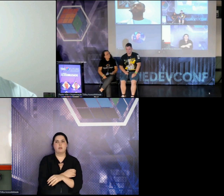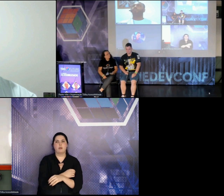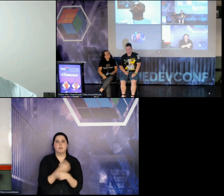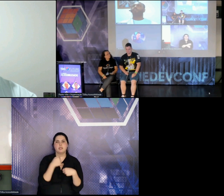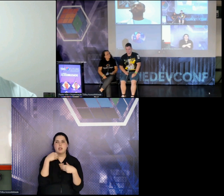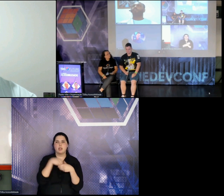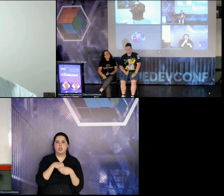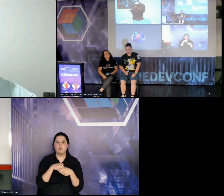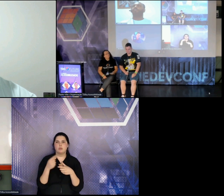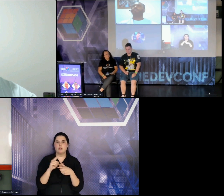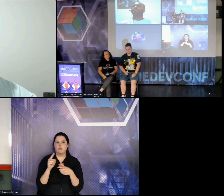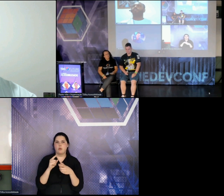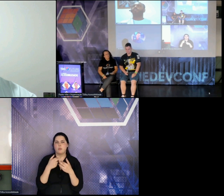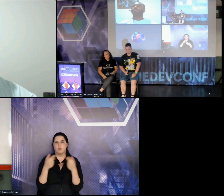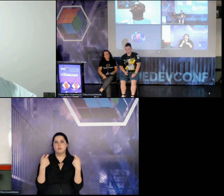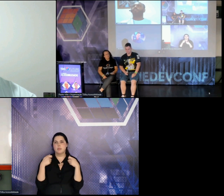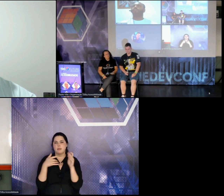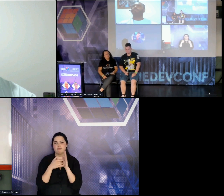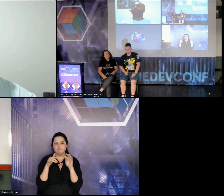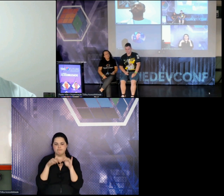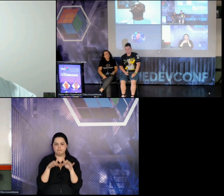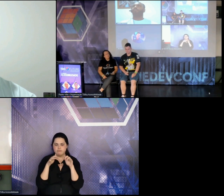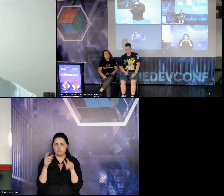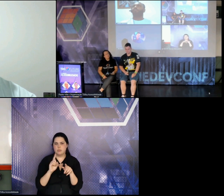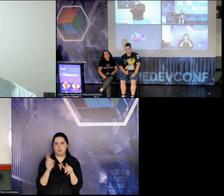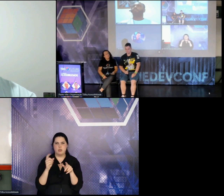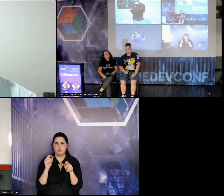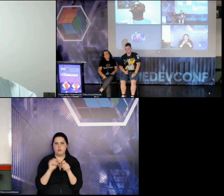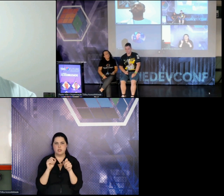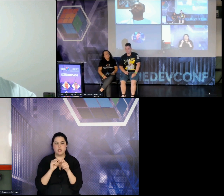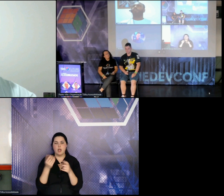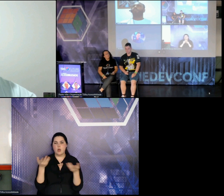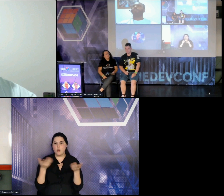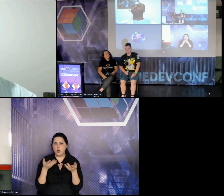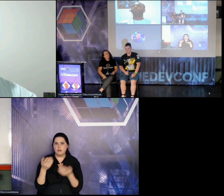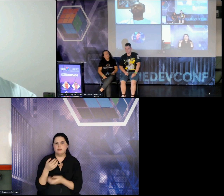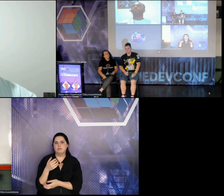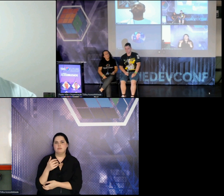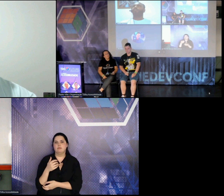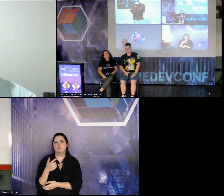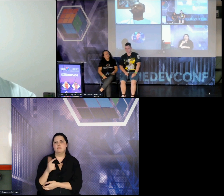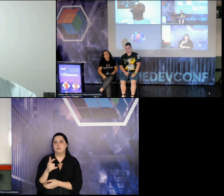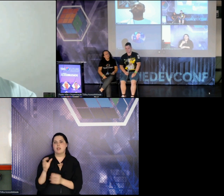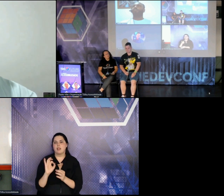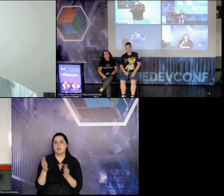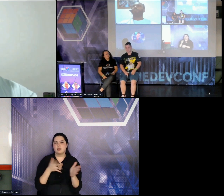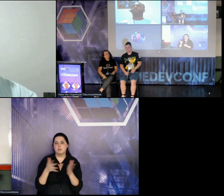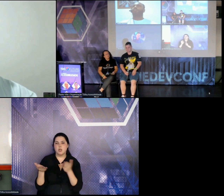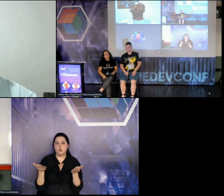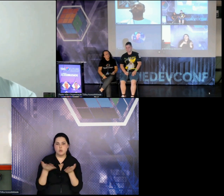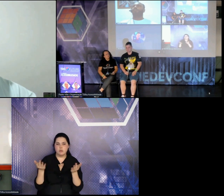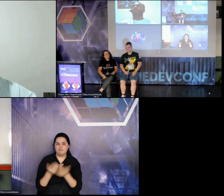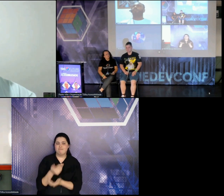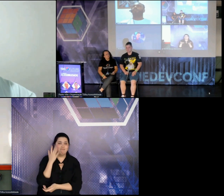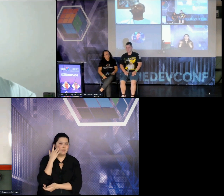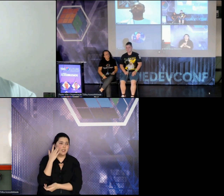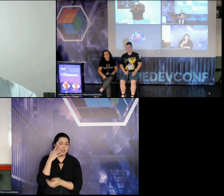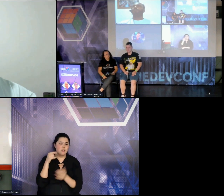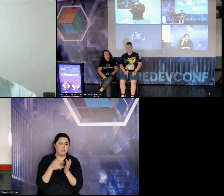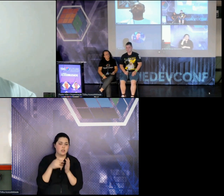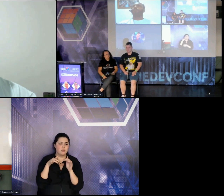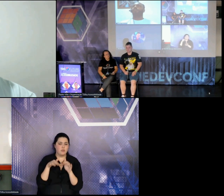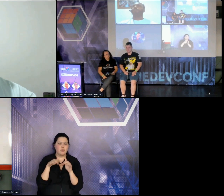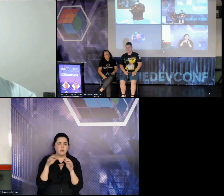feature que a gente precisa desenvolver aqui, colocar em produção, ó, não tenho nada de acessibilidade hoje, amanhã eu desenvolvo uma feature